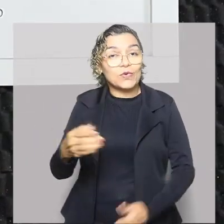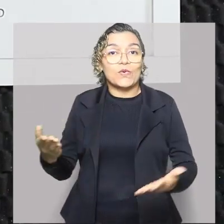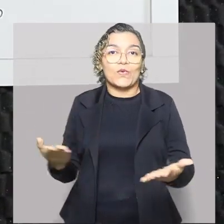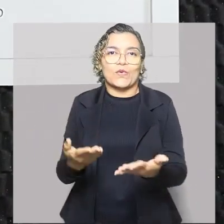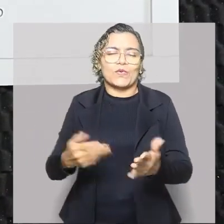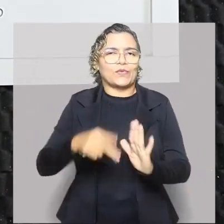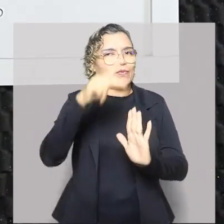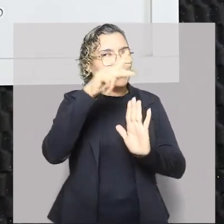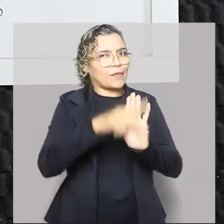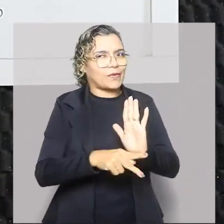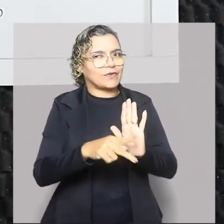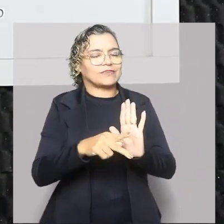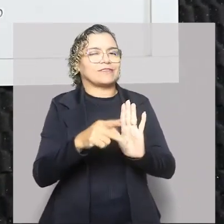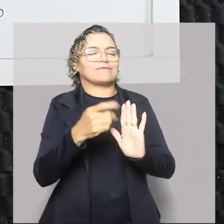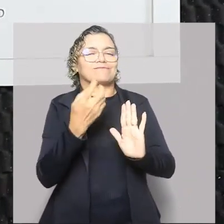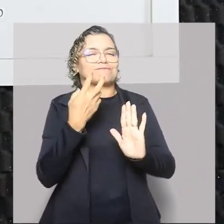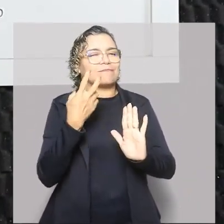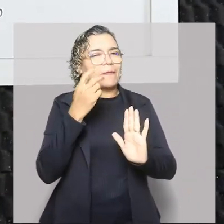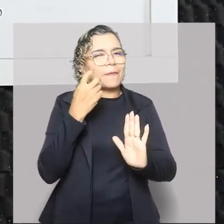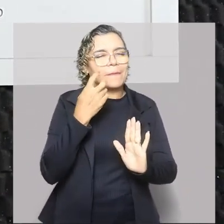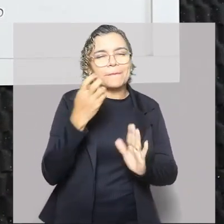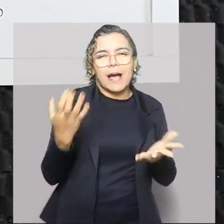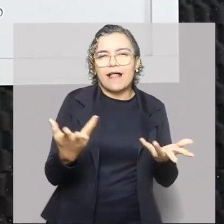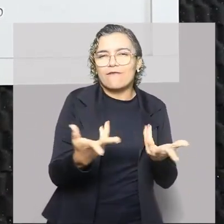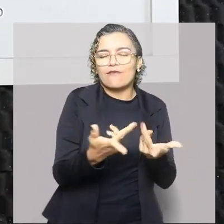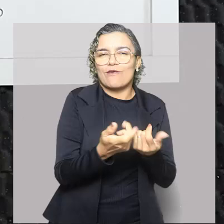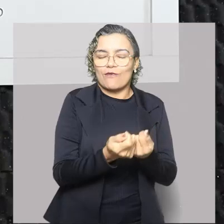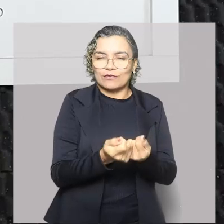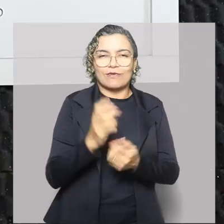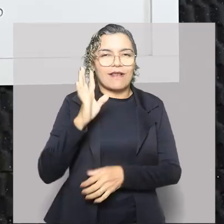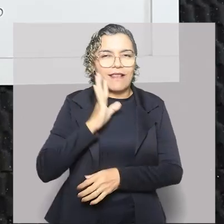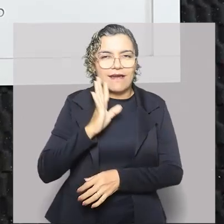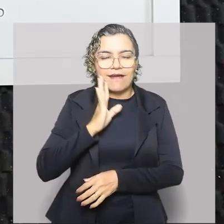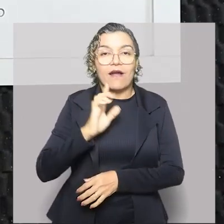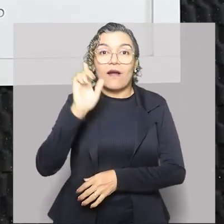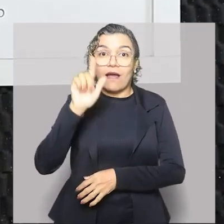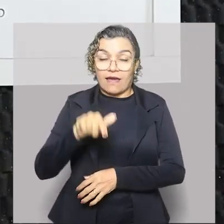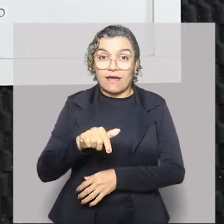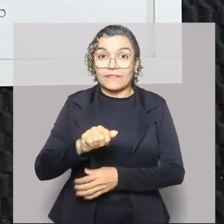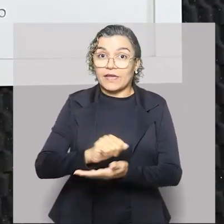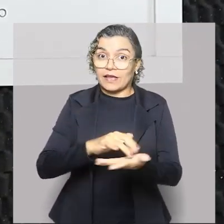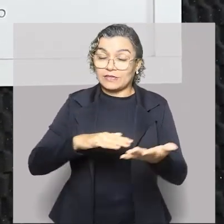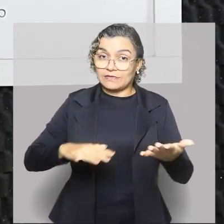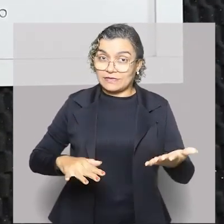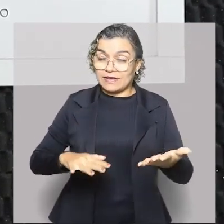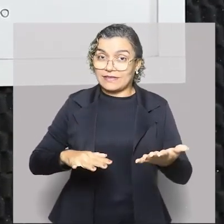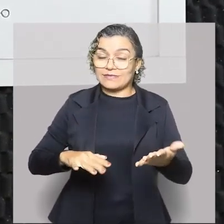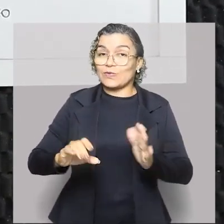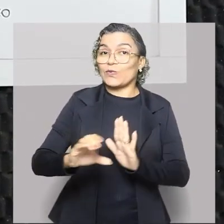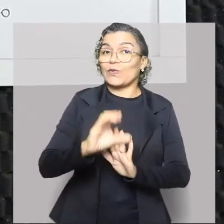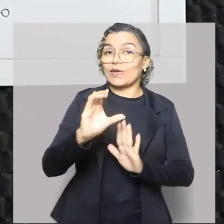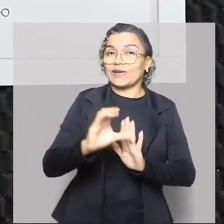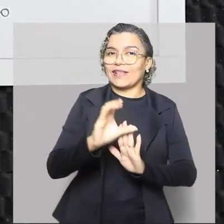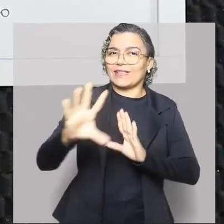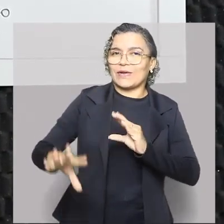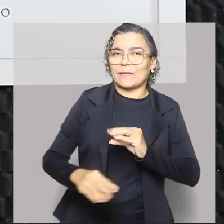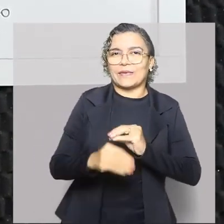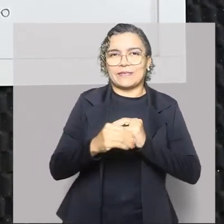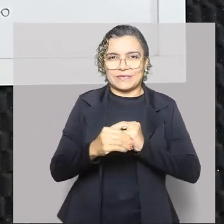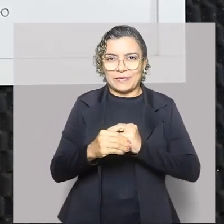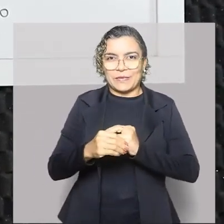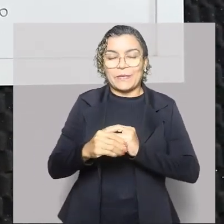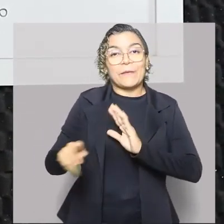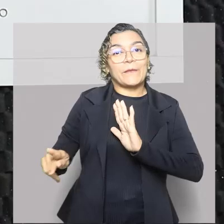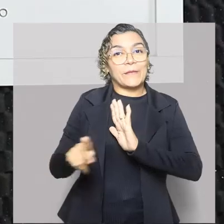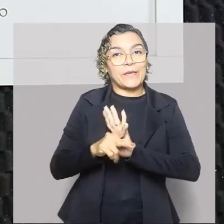projeto super interessante, super legal pra gente, que são as nossas atividades curriculares complementares. Isso é uma iniciativa do nosso